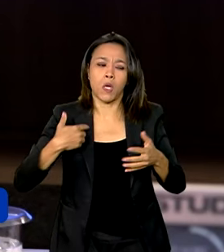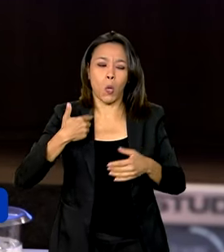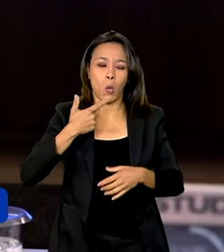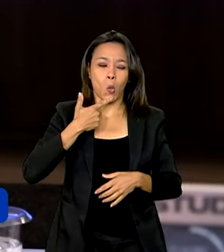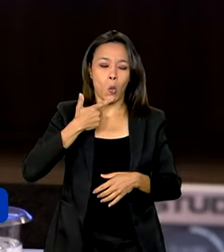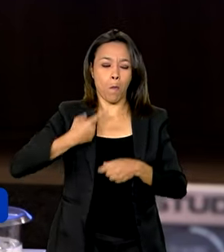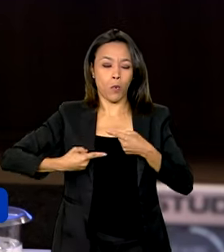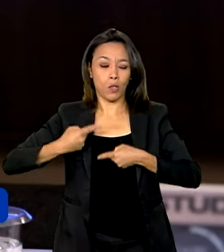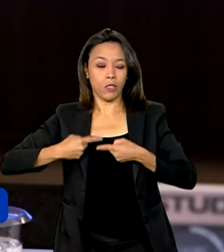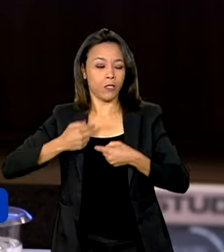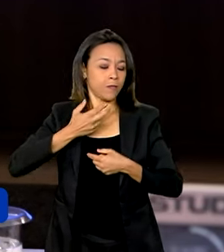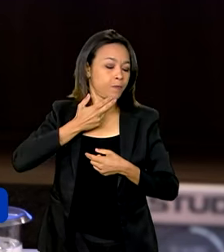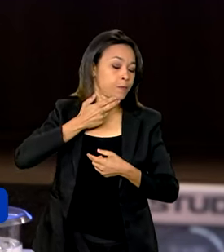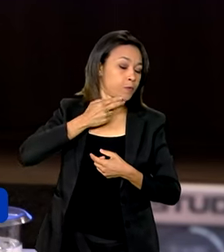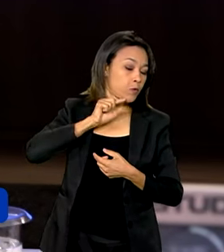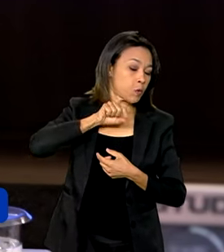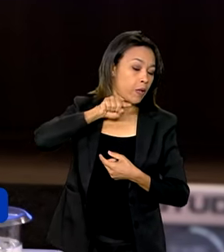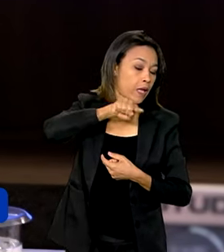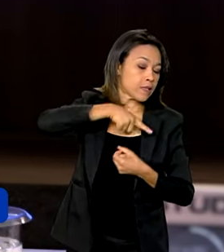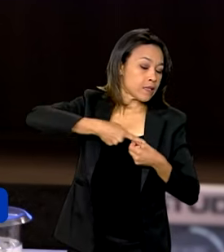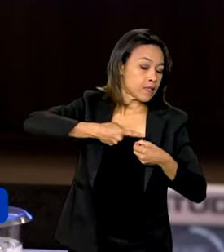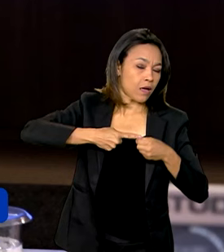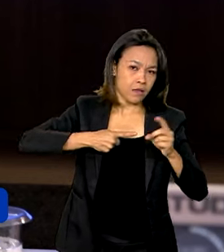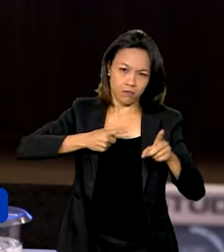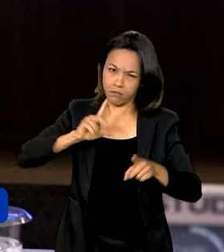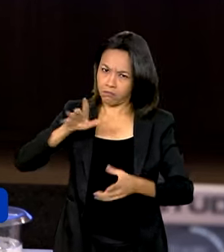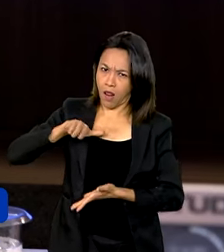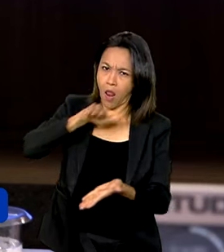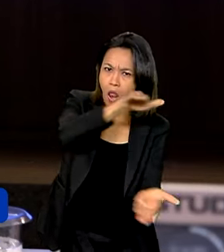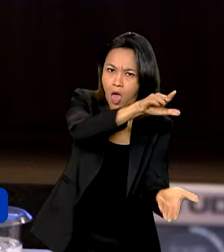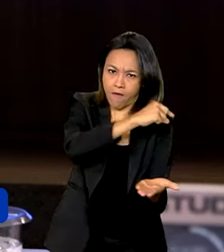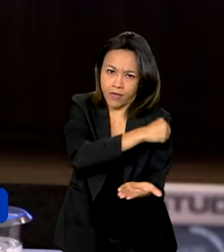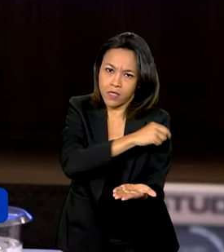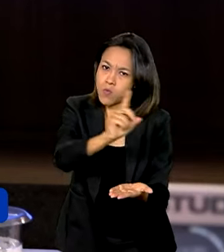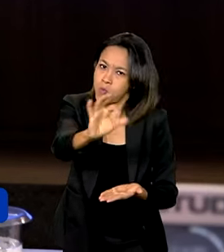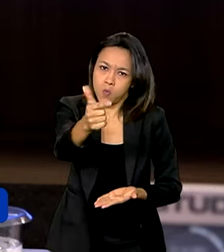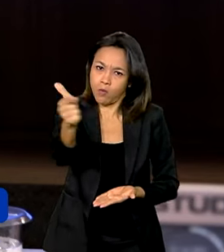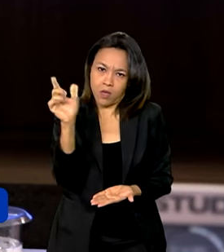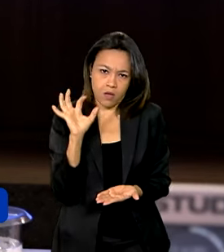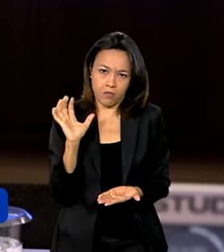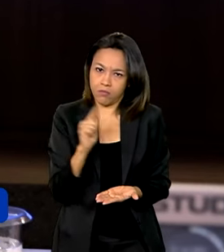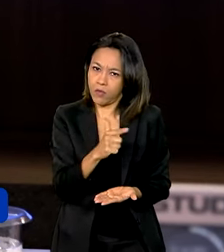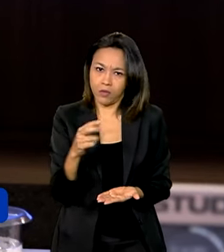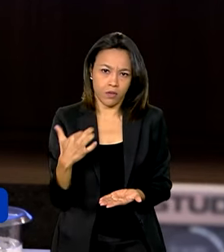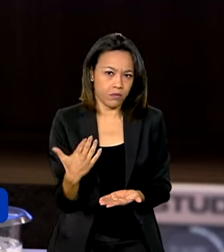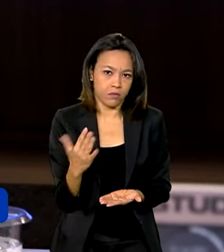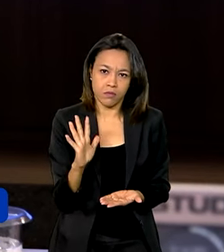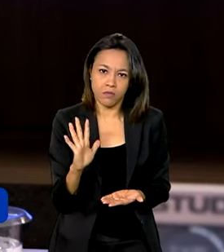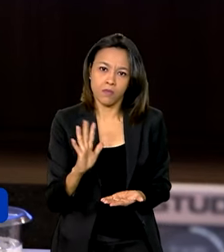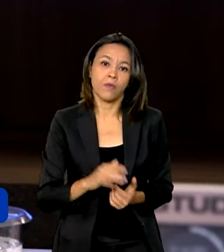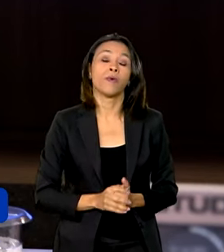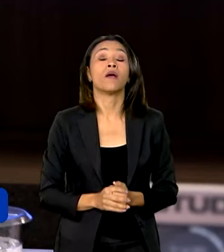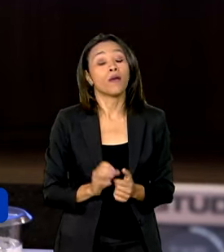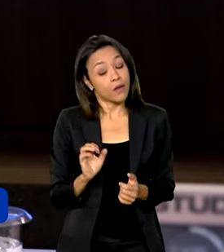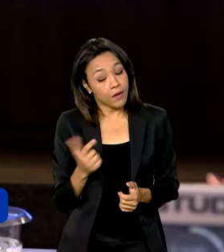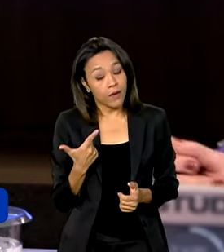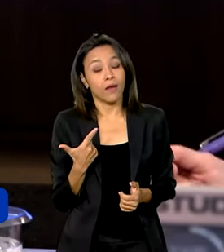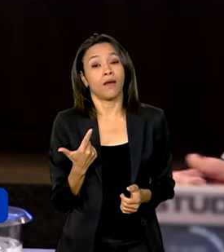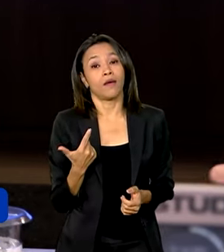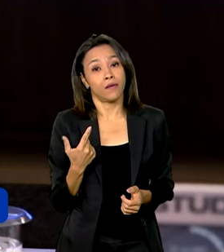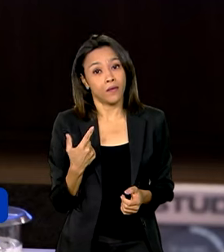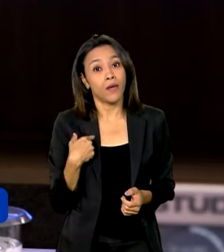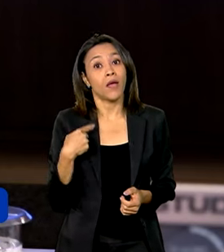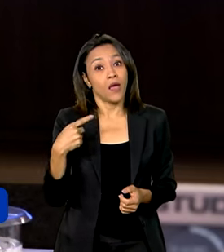política no processo de destinação das vacinas Eh claro que eu dou todo o valor à